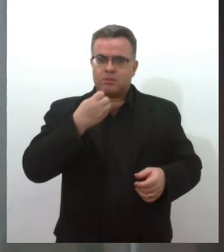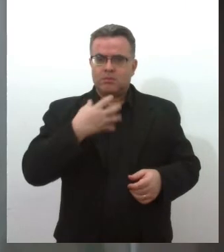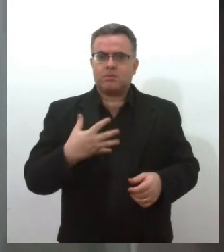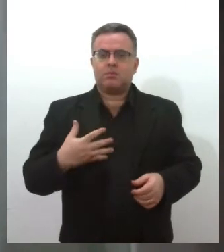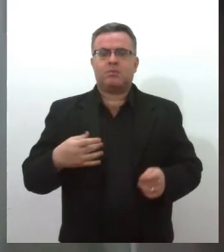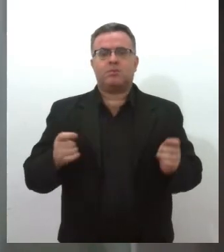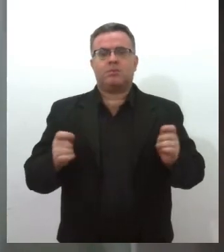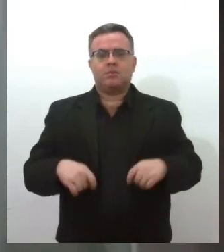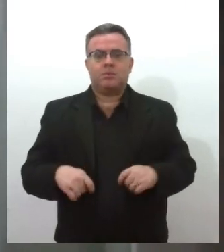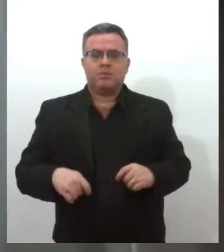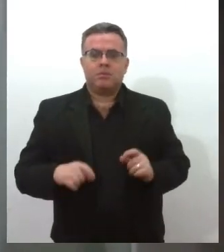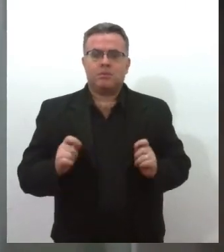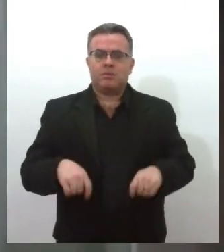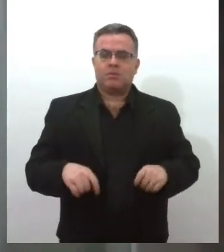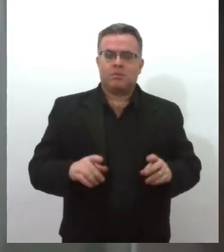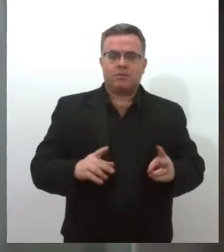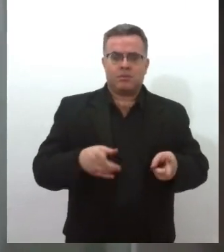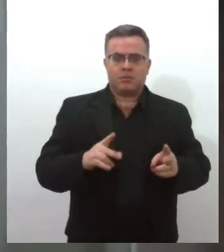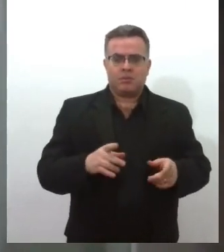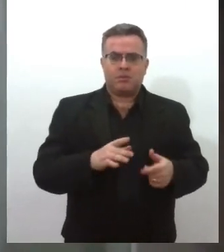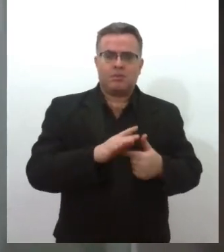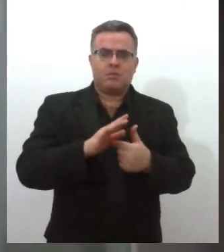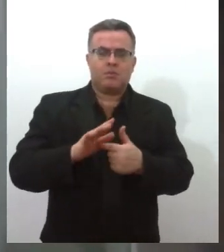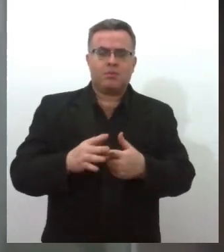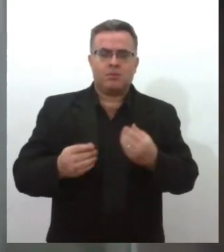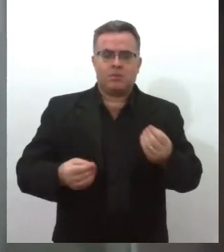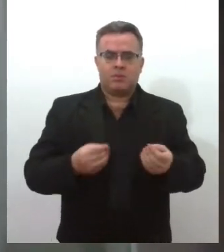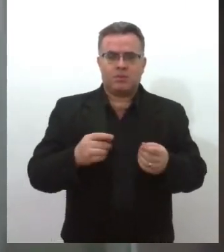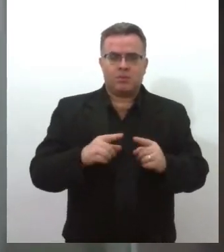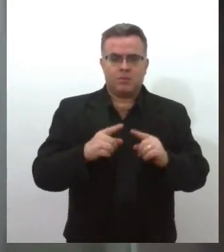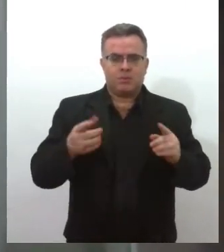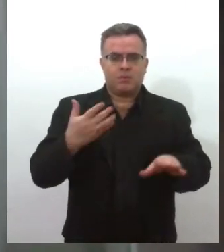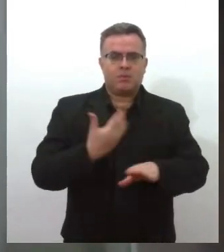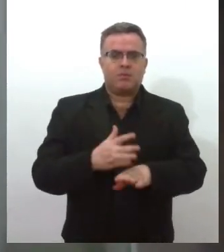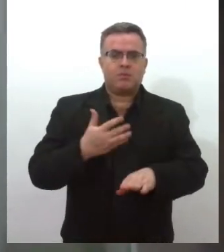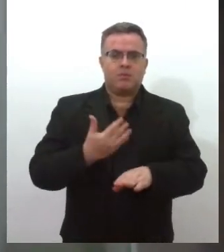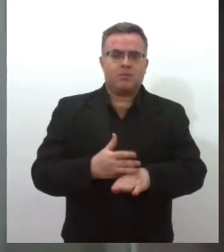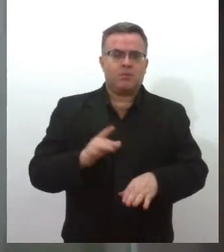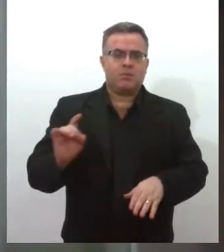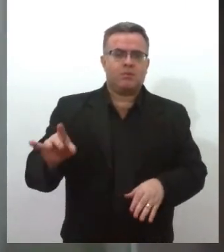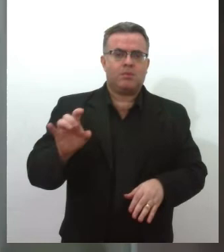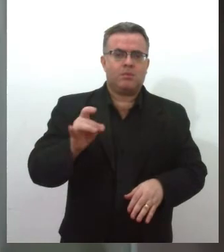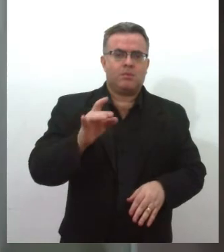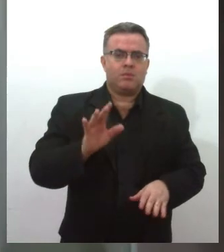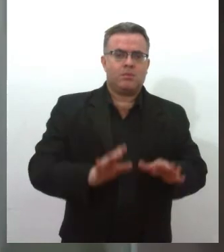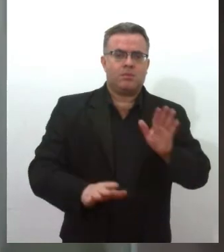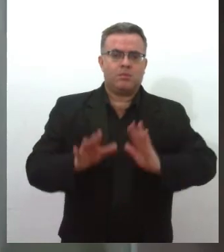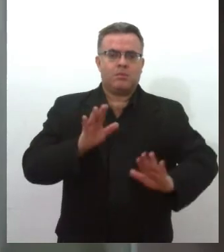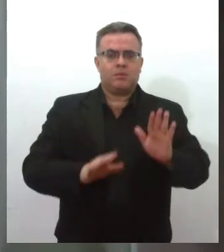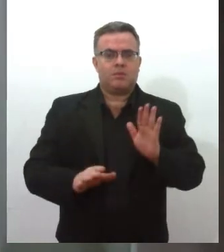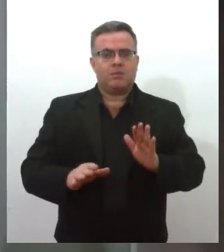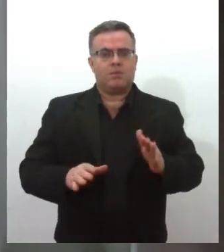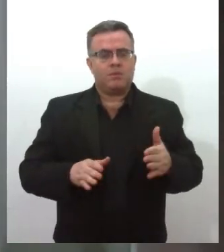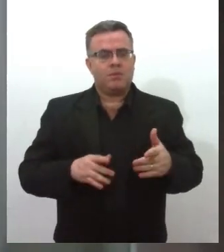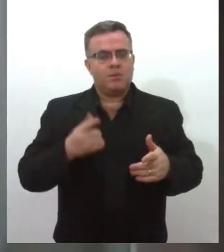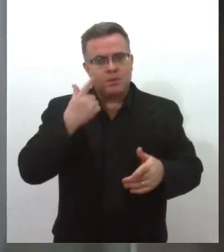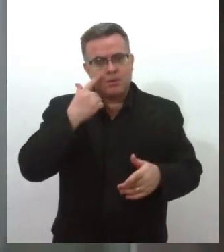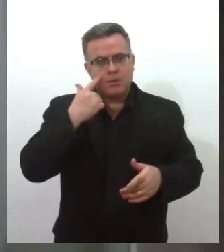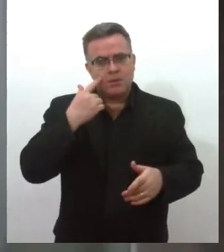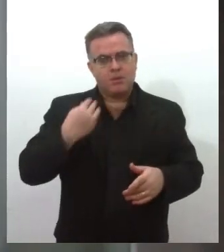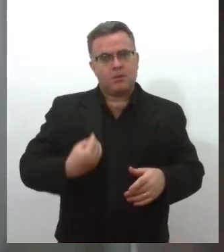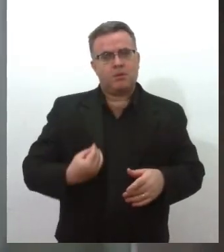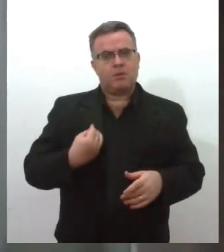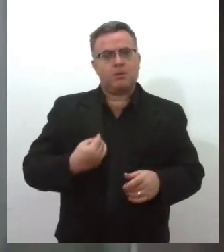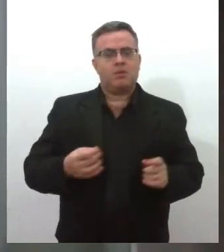Né? Foi estabelecido pela Fundação Nacional do Sono. Mas, na prática, cada um deve respeitar o seu ritmo. Então,